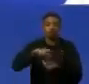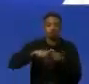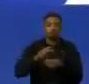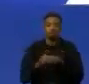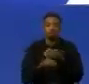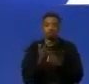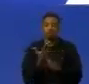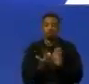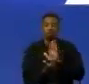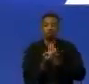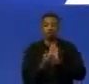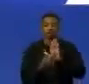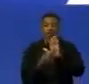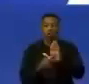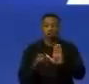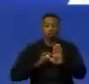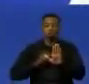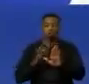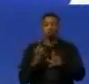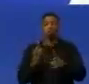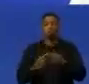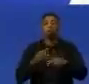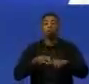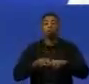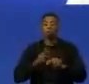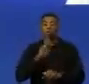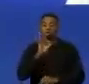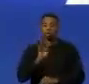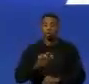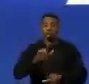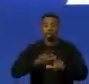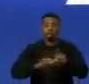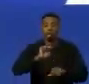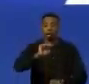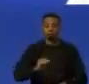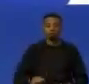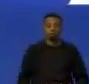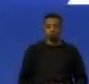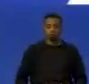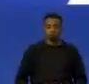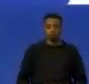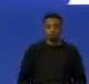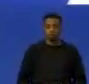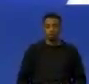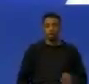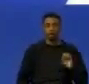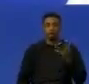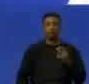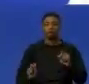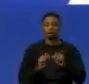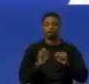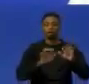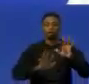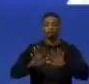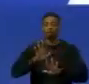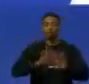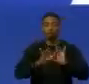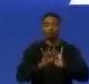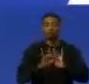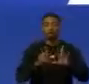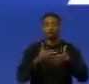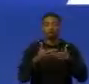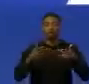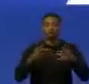desenho apresentado na fase 4. Por isso que chegamos na letra A, onde ocorre aqui a movimentação livre